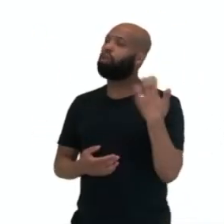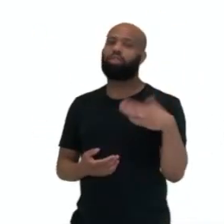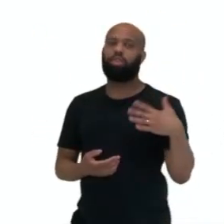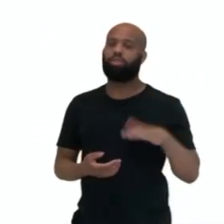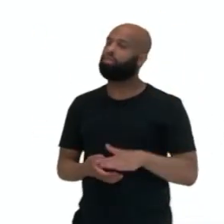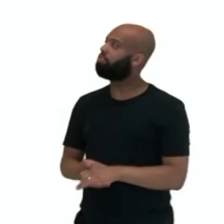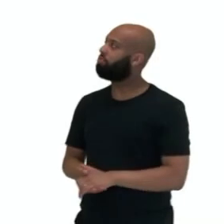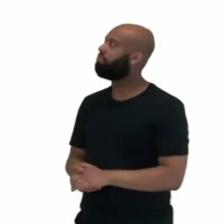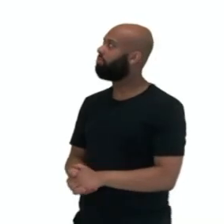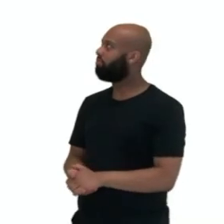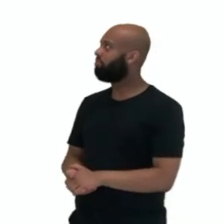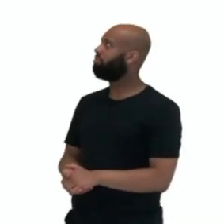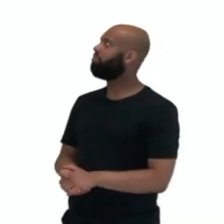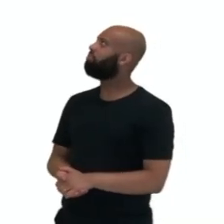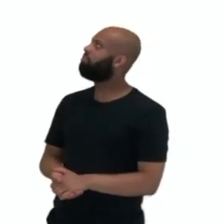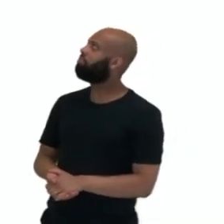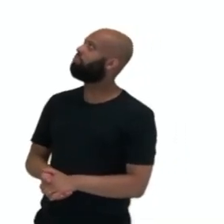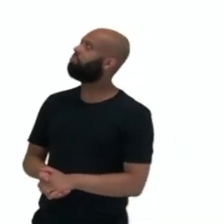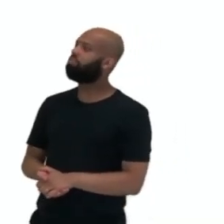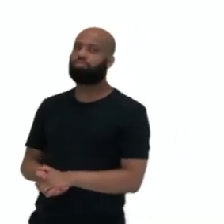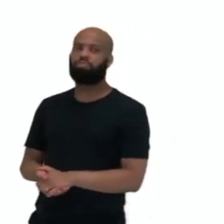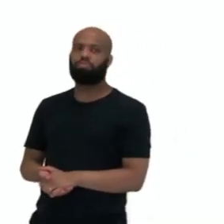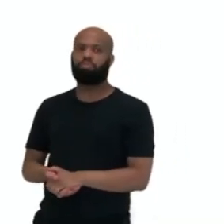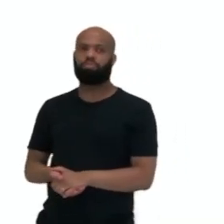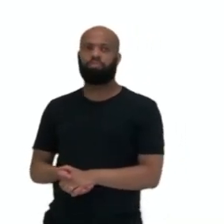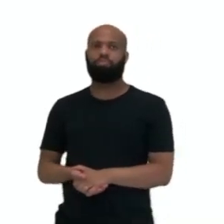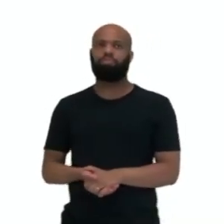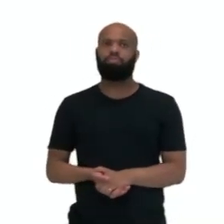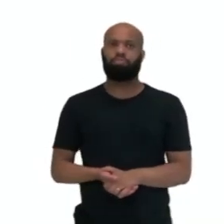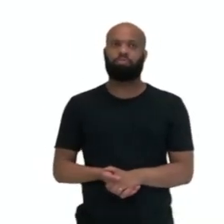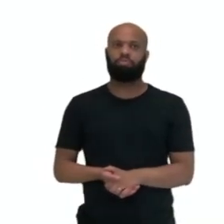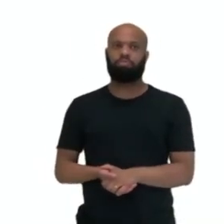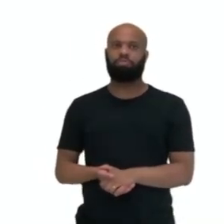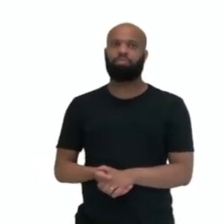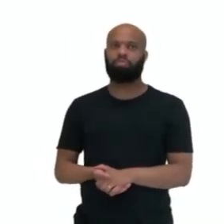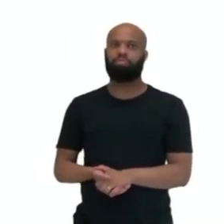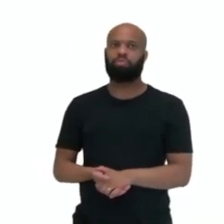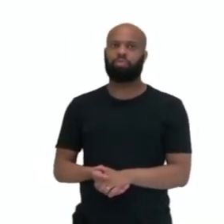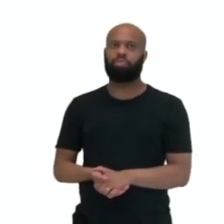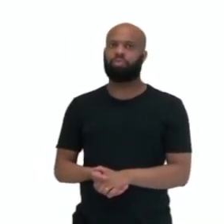para trás, puxando para ele, o de vermelho ali, puxa para ele para derrubar,